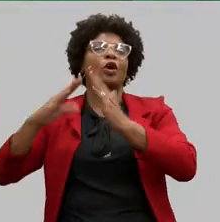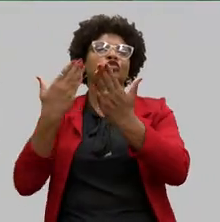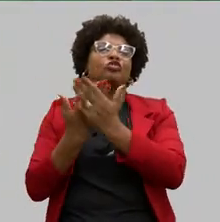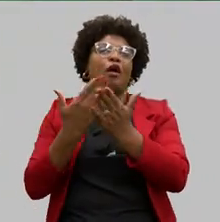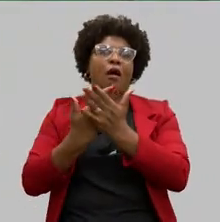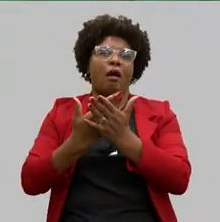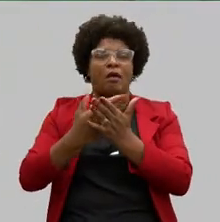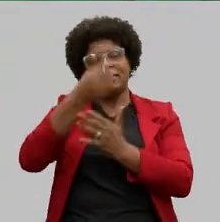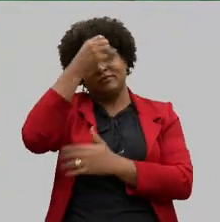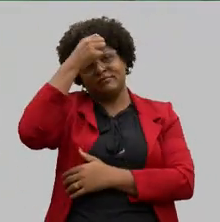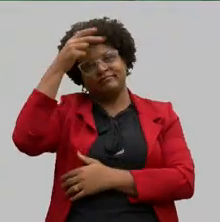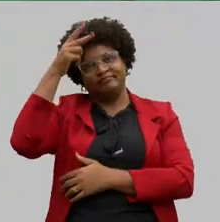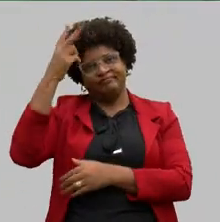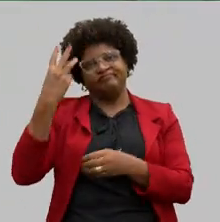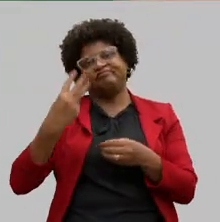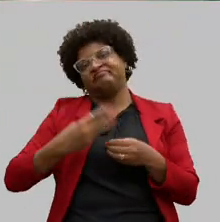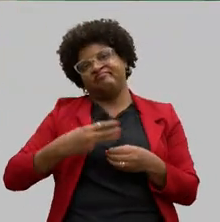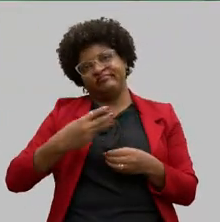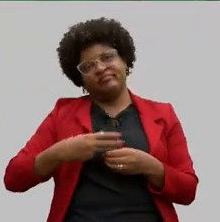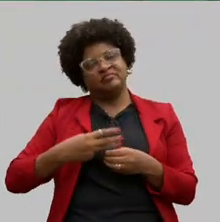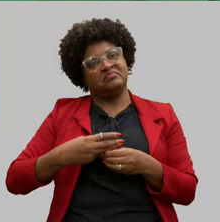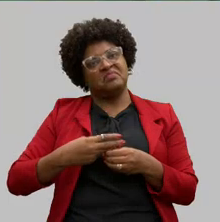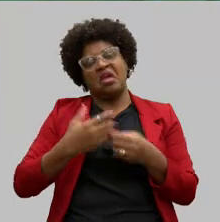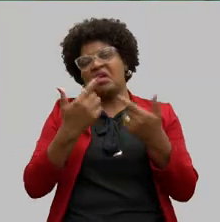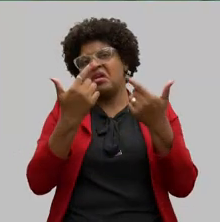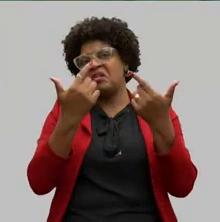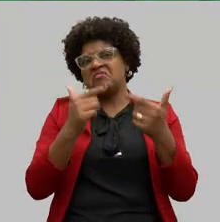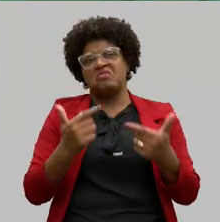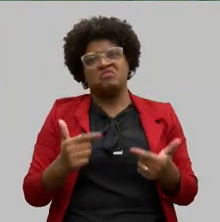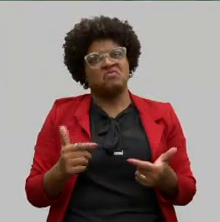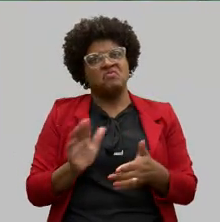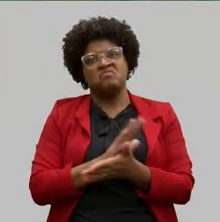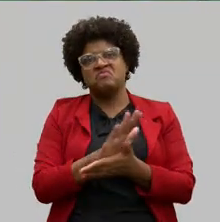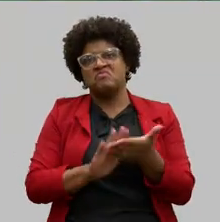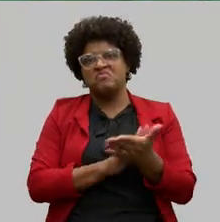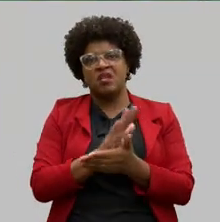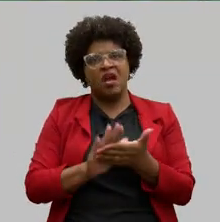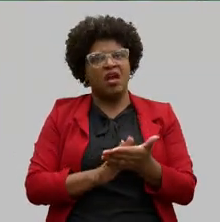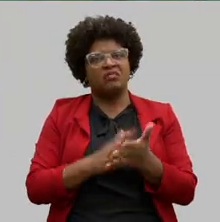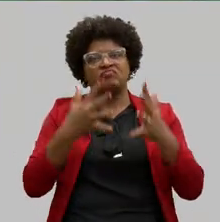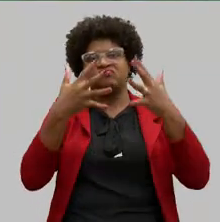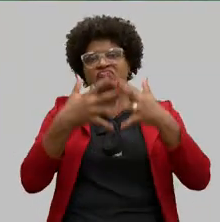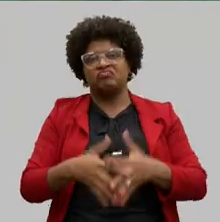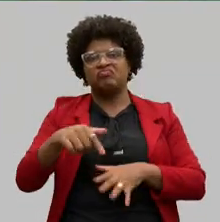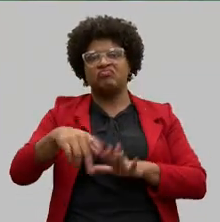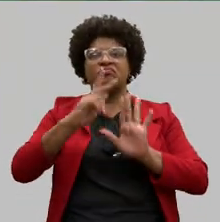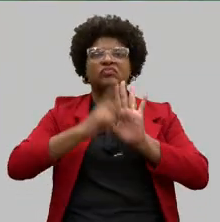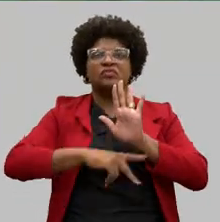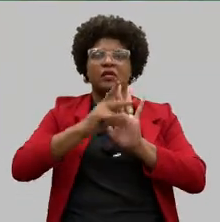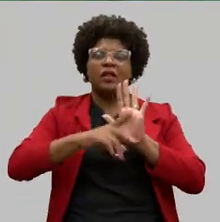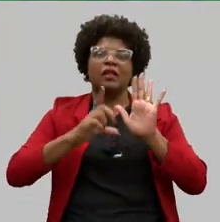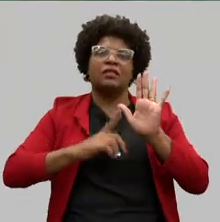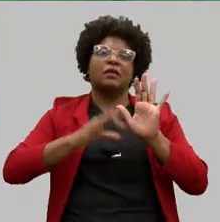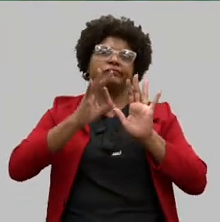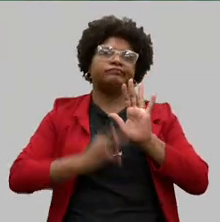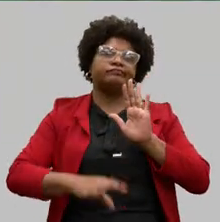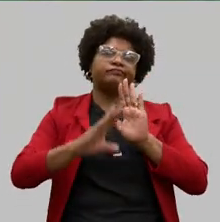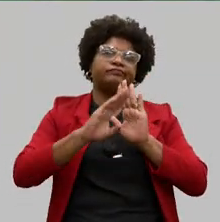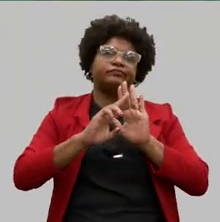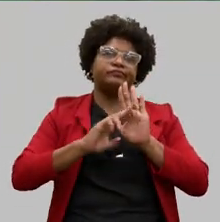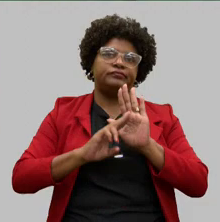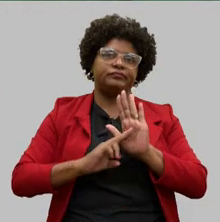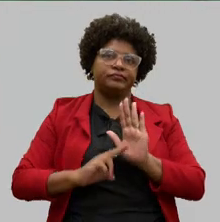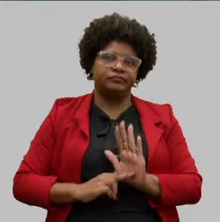óbice à transmitação desse projeto eh dentro do mérito está de acordo com as normas eh